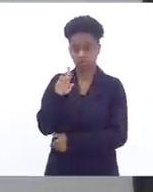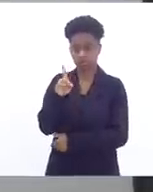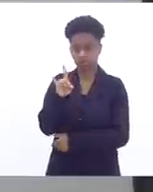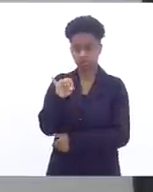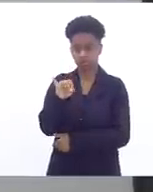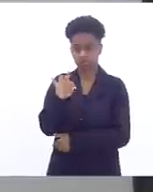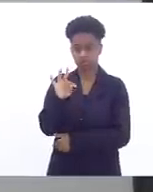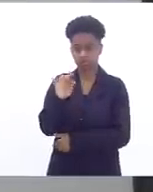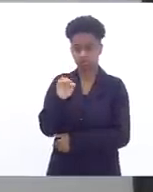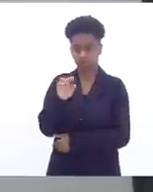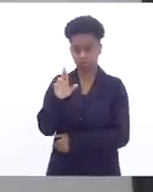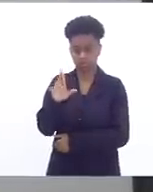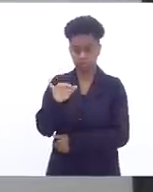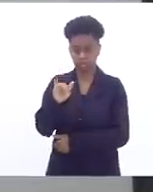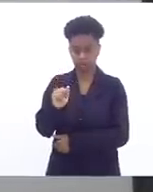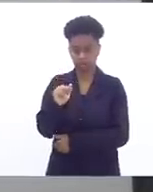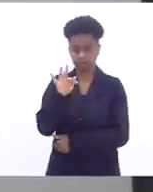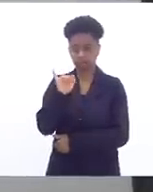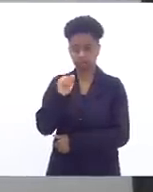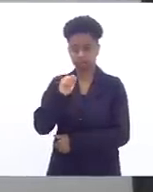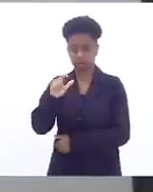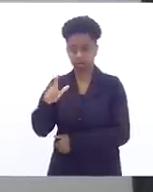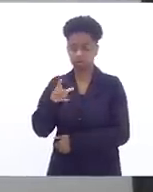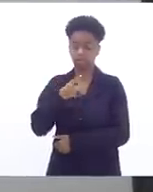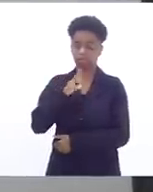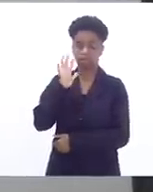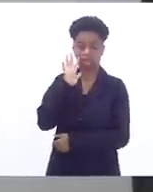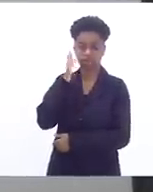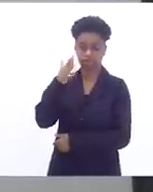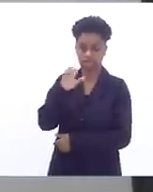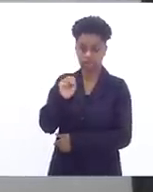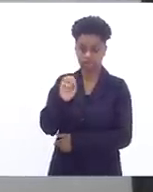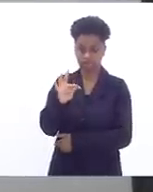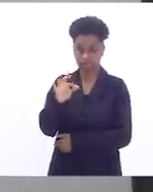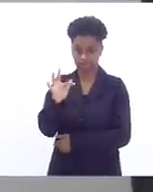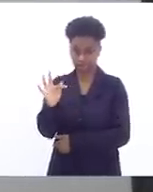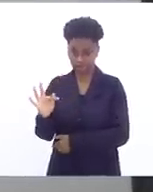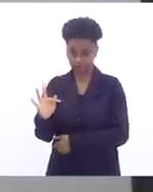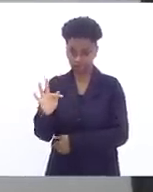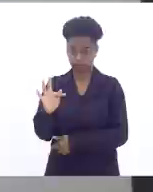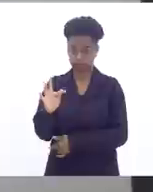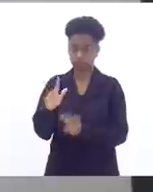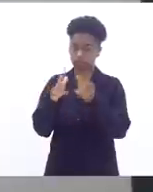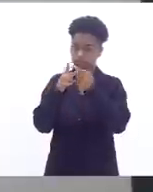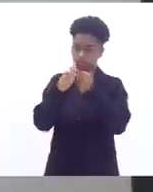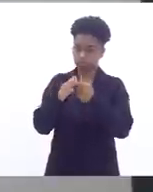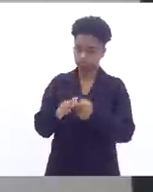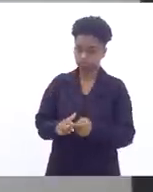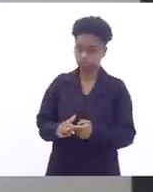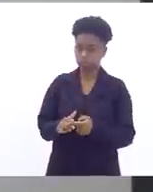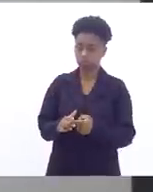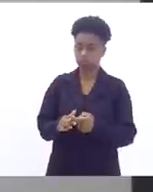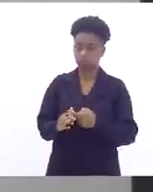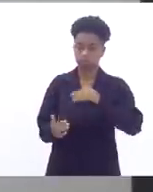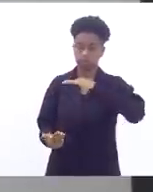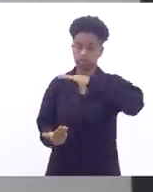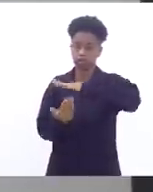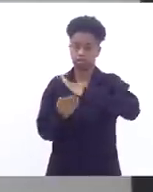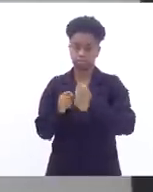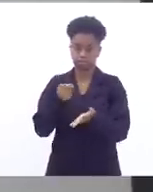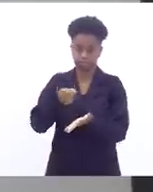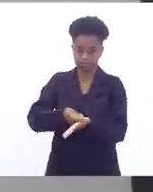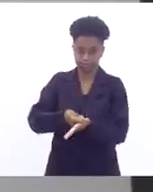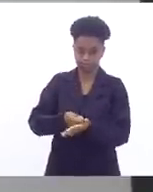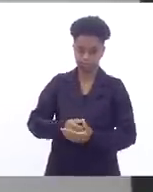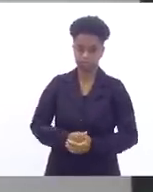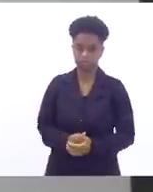que houve a decisão do supremo de atualizar os tetos remuneratórios